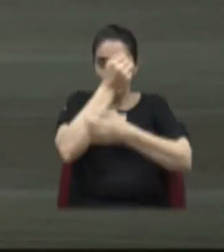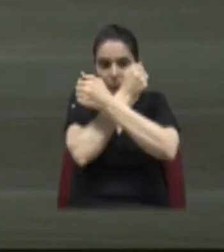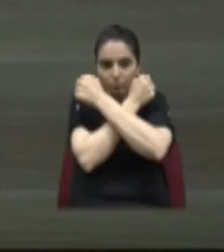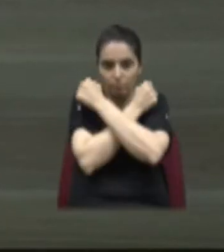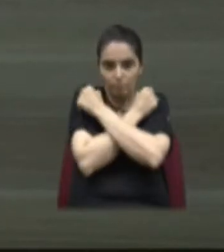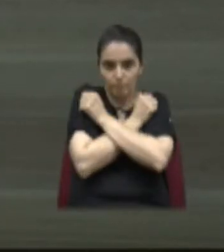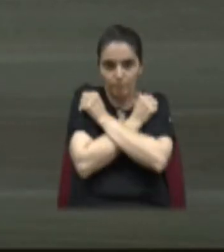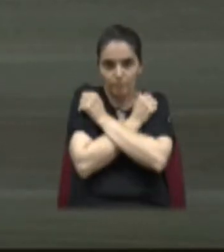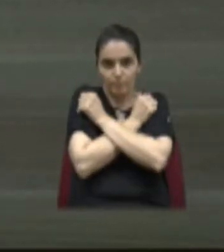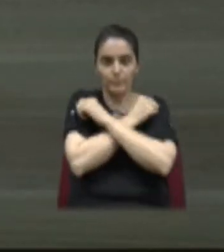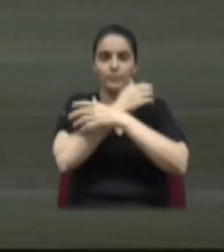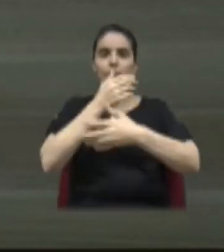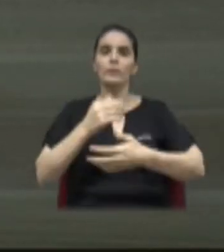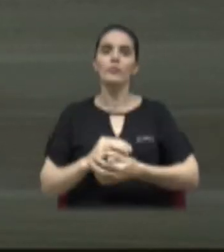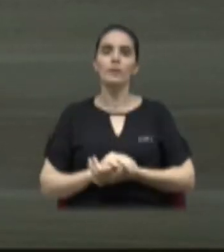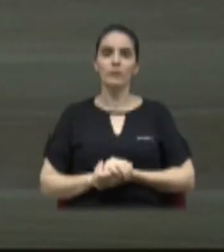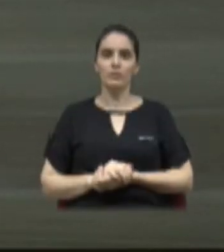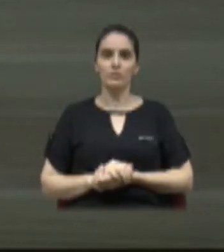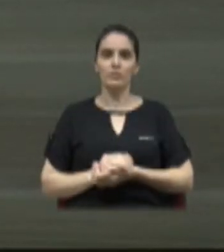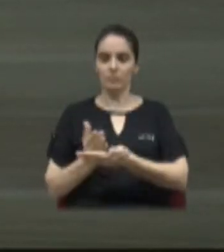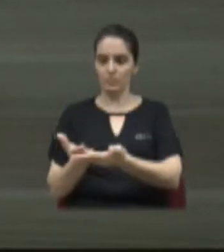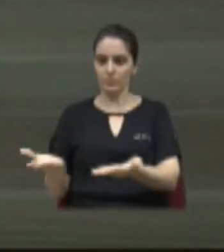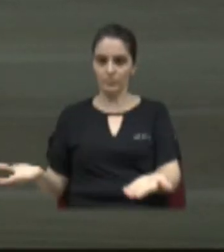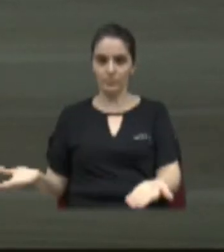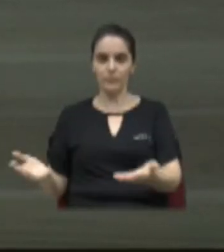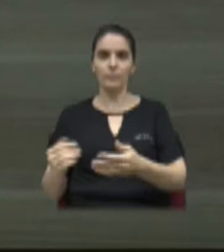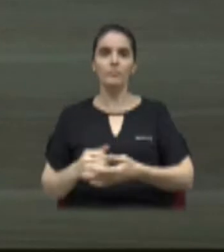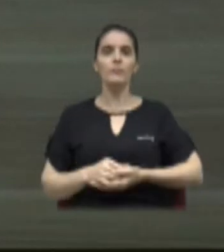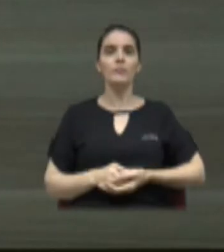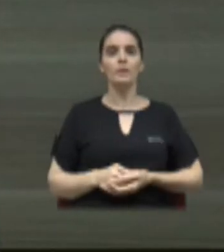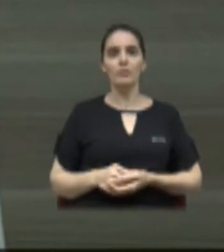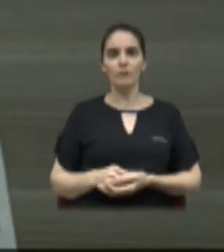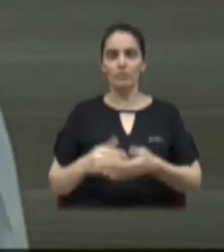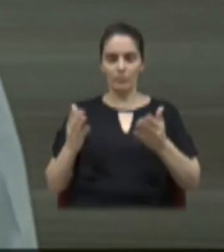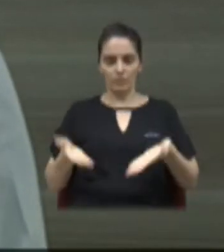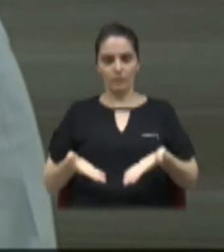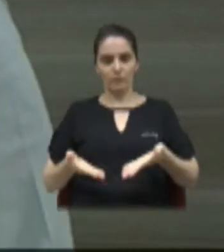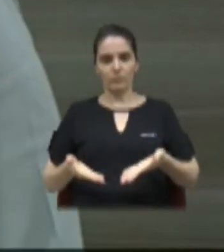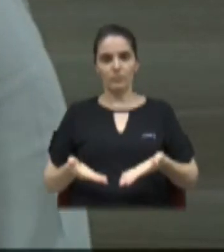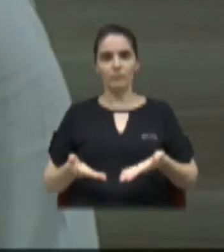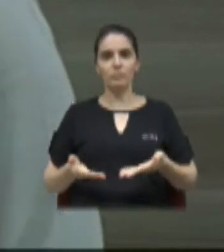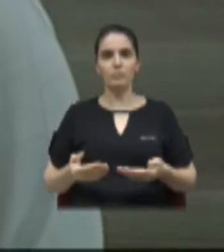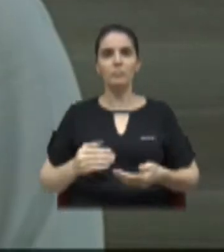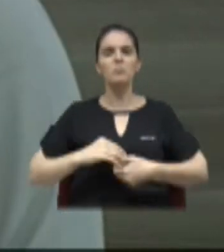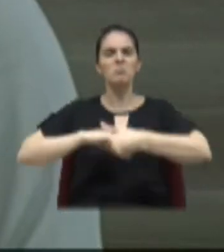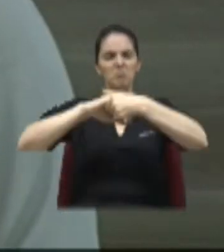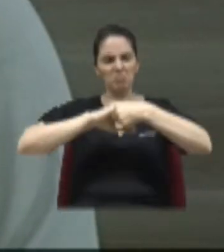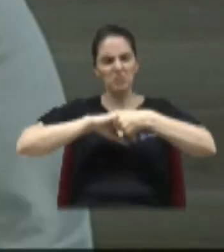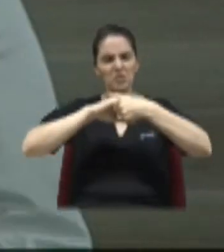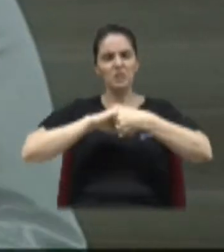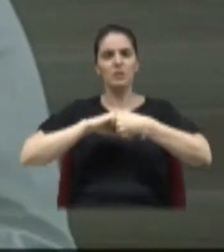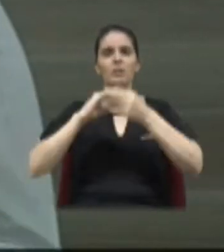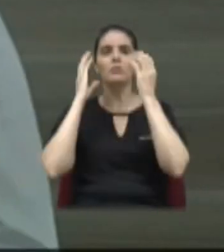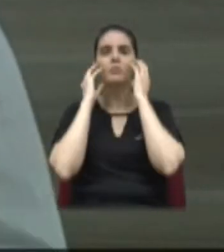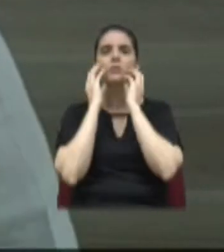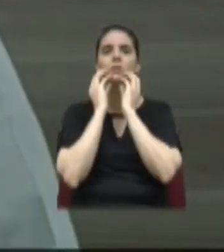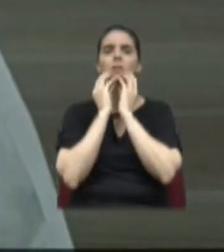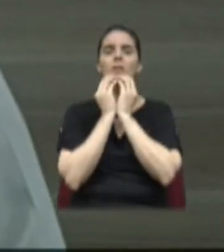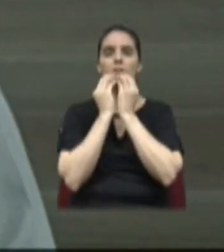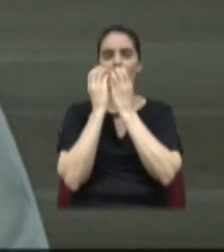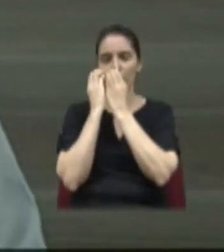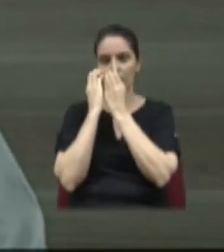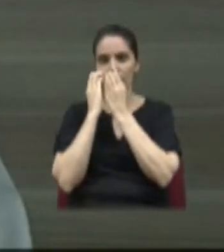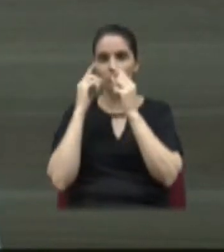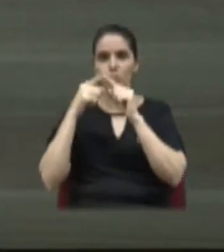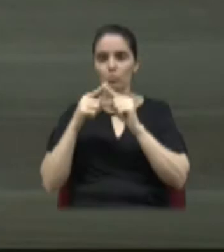parabéns pela honraria que você está ganhando hoje. Parabéns, Mir, por ter escolhido uma pessoa tão nobre para